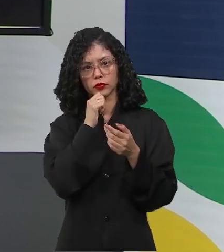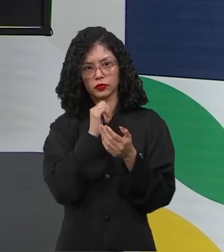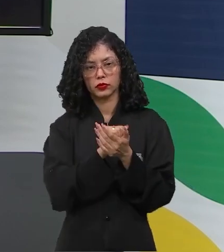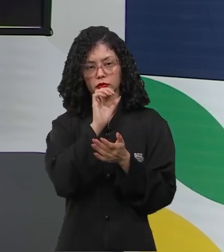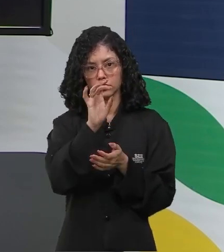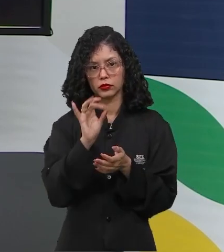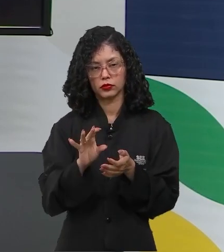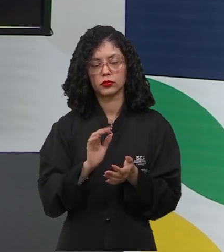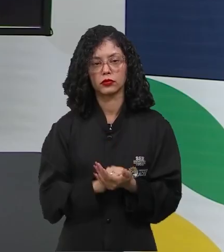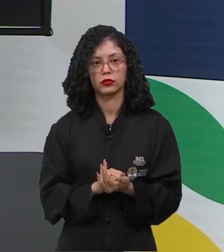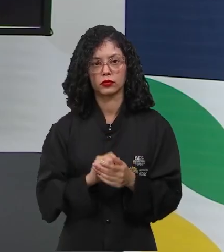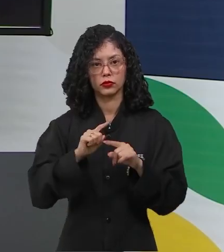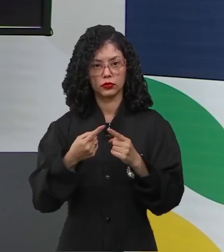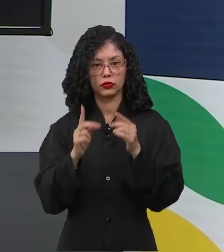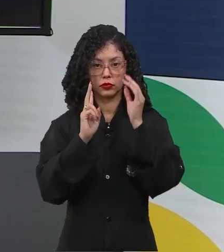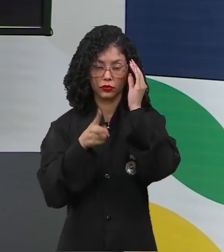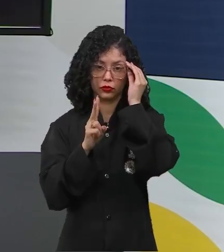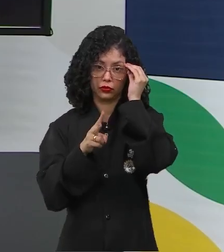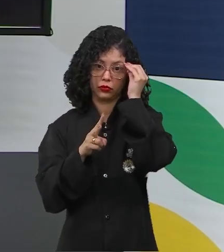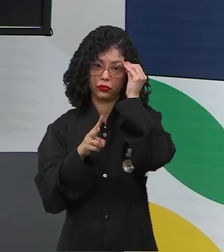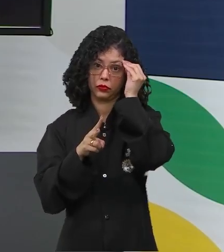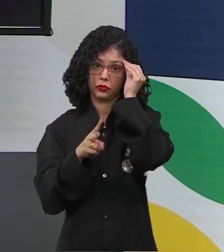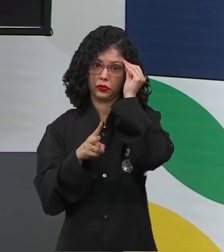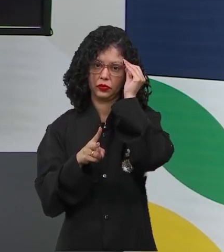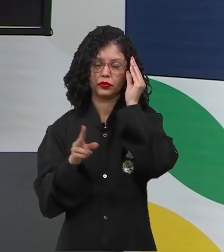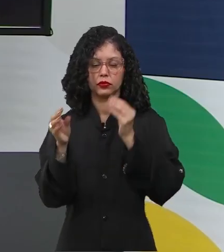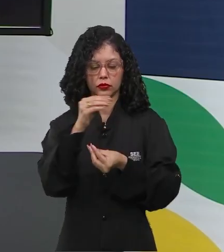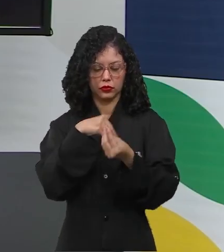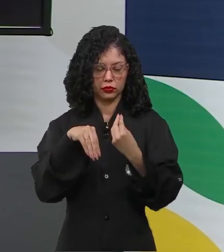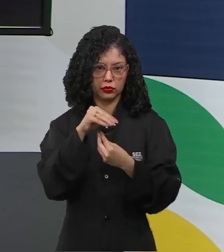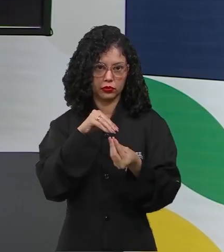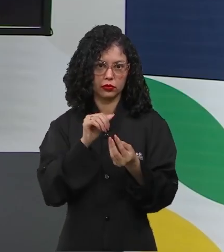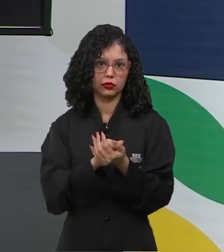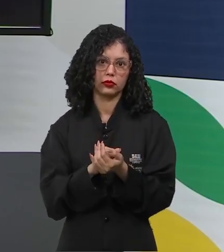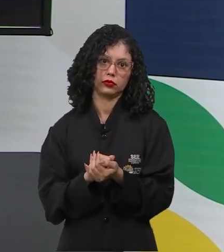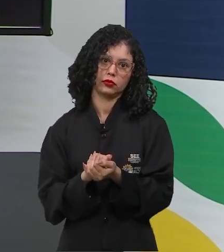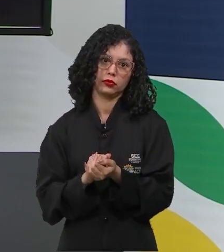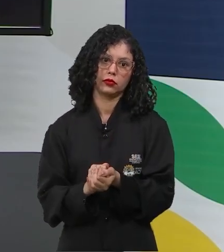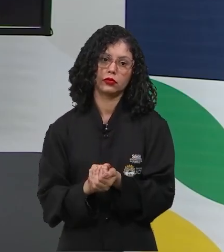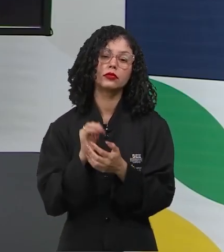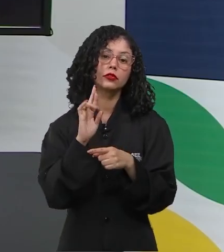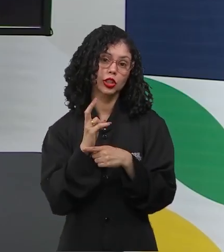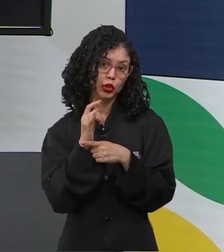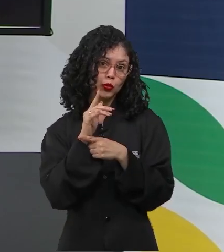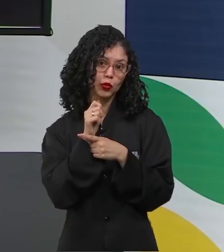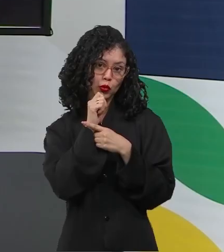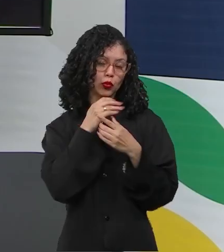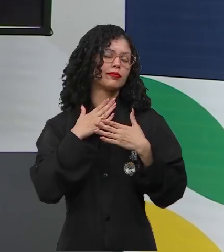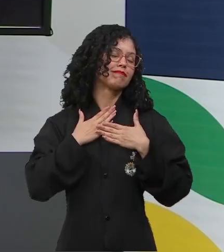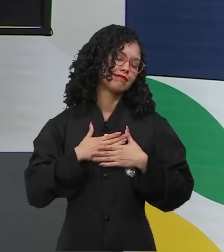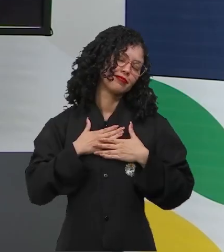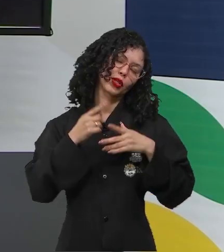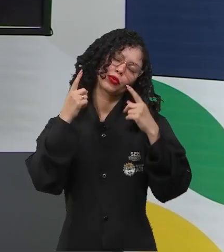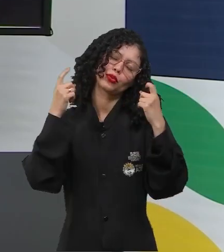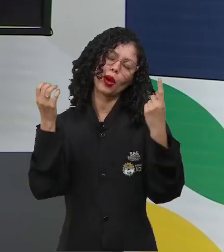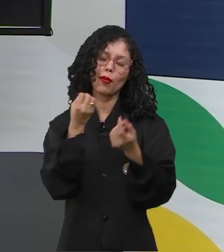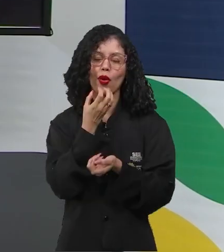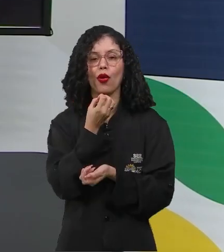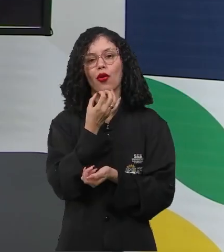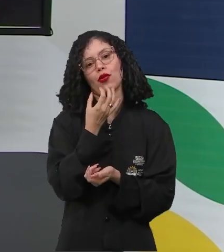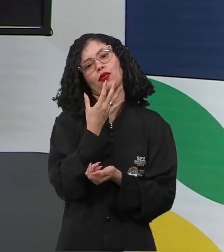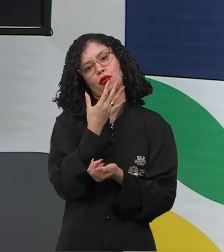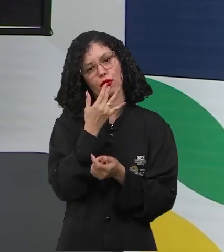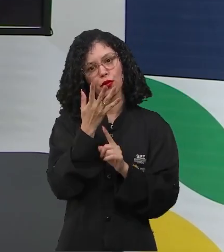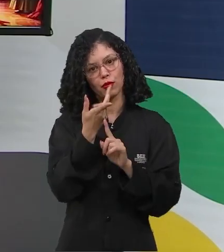voz de cada um, mas, ao mesmo tempo, essa mistura ela era harmônica, né, era prazeroso ouvir e